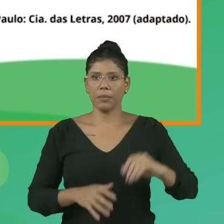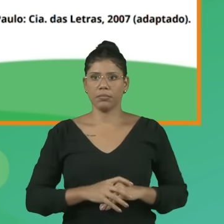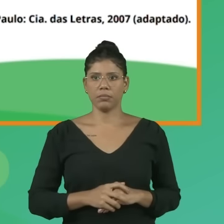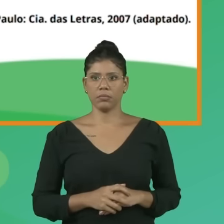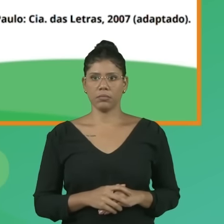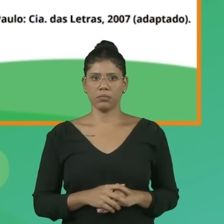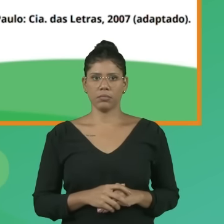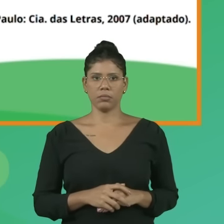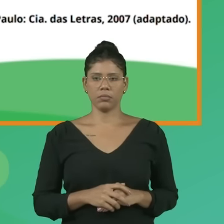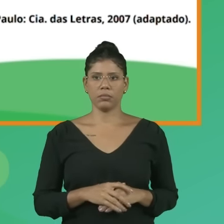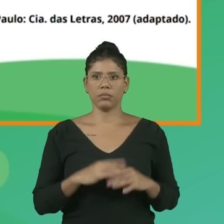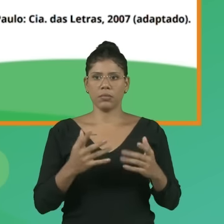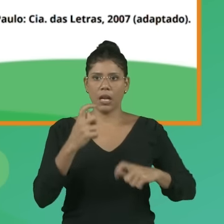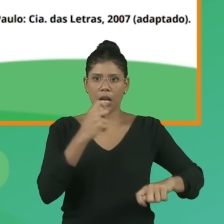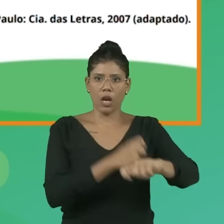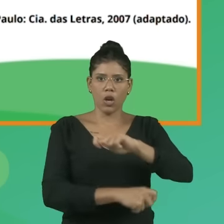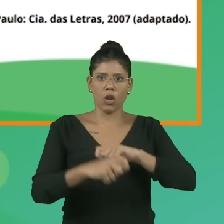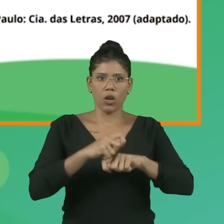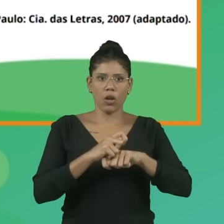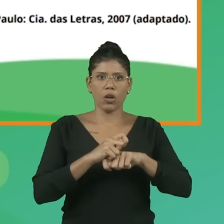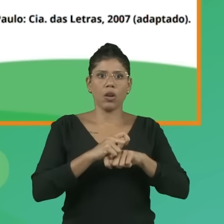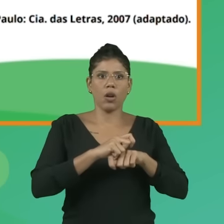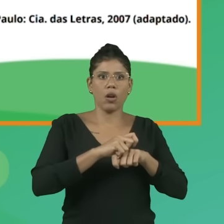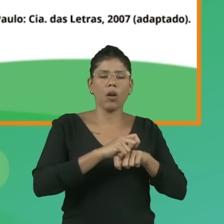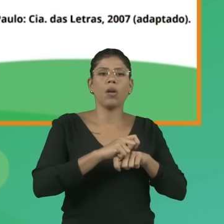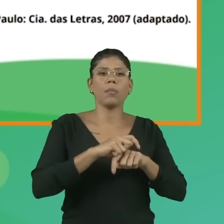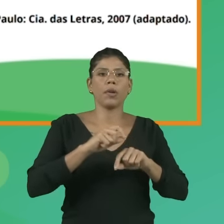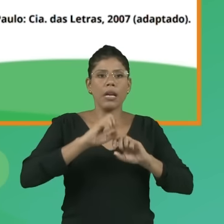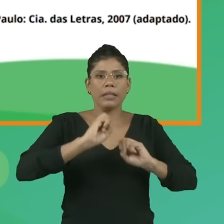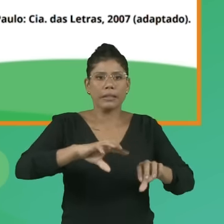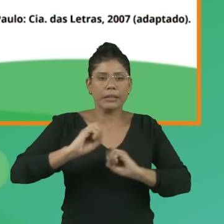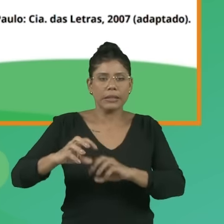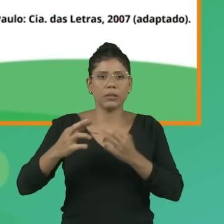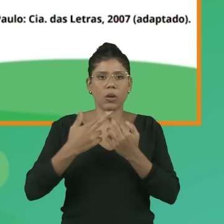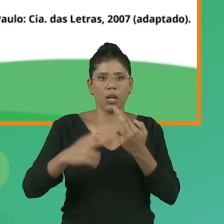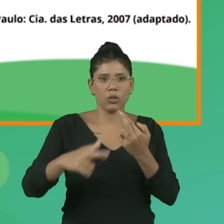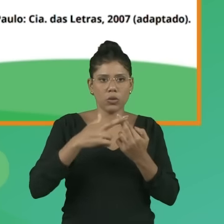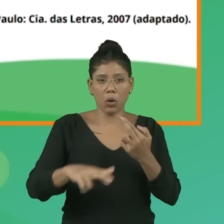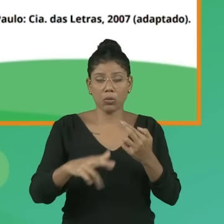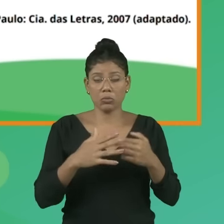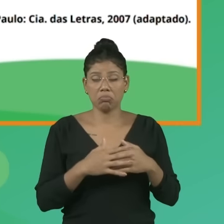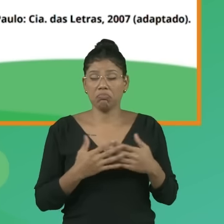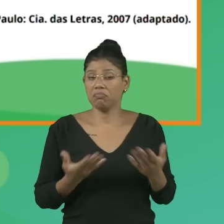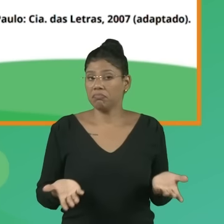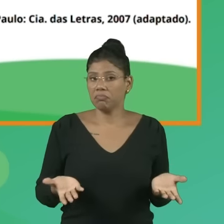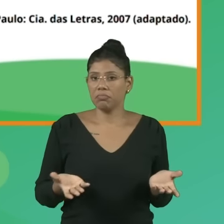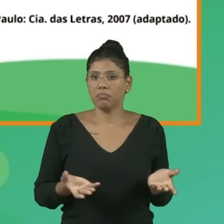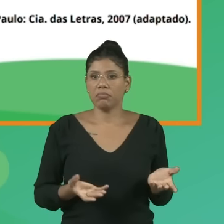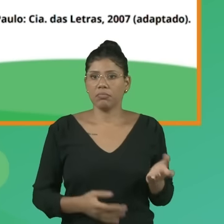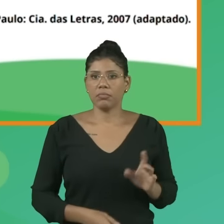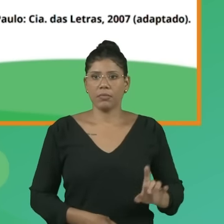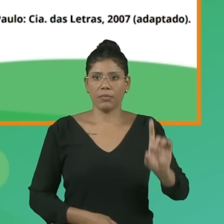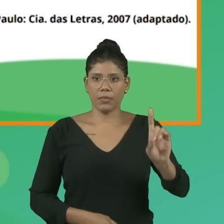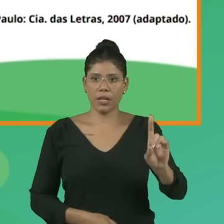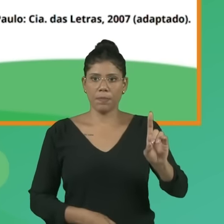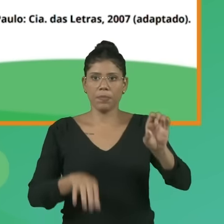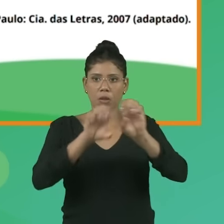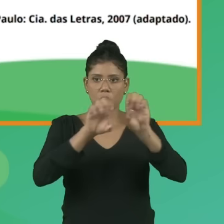centralização econômica e pregação religiosa. Vamos lá, vamos seguindo. Letra D,